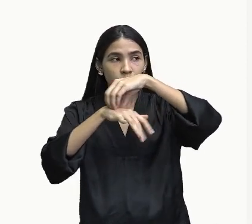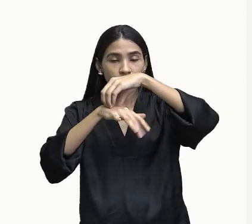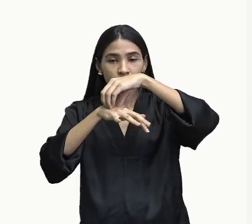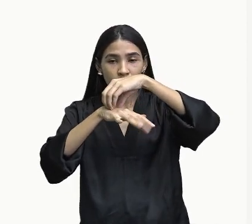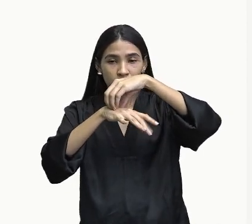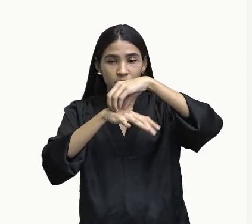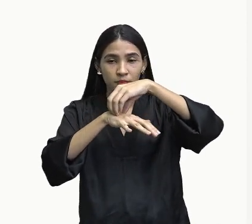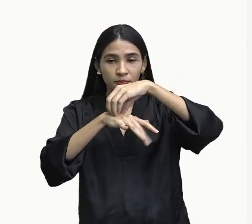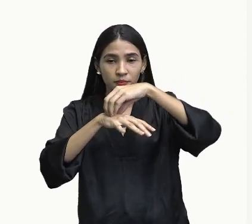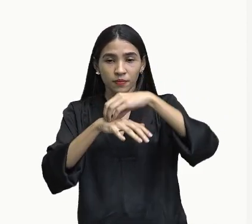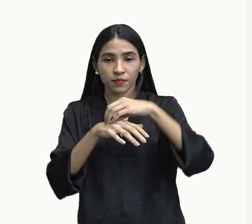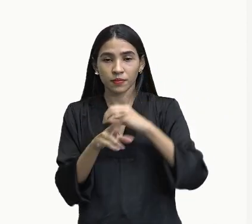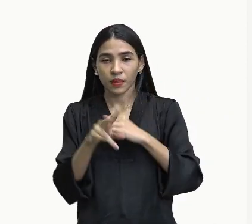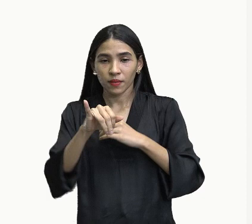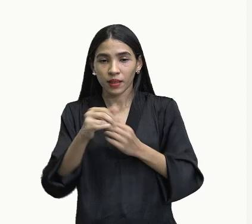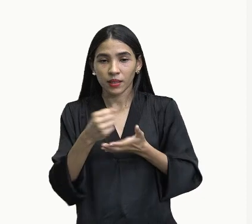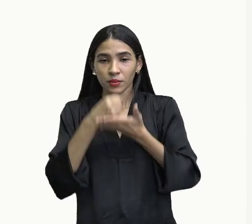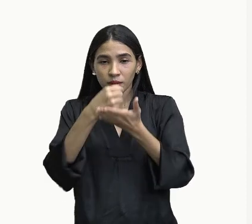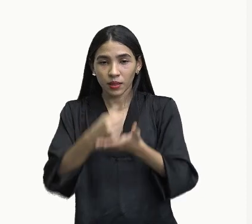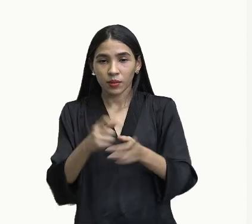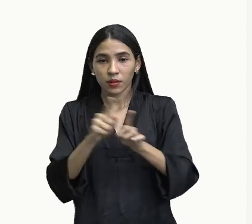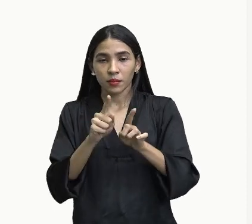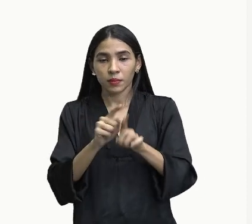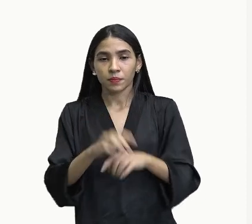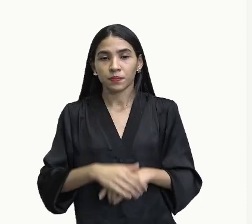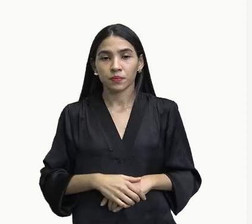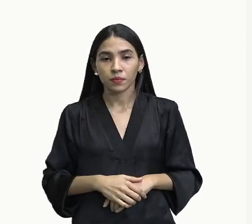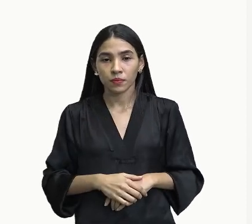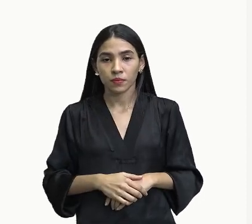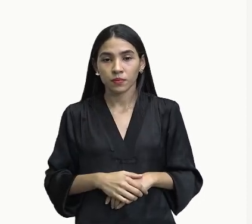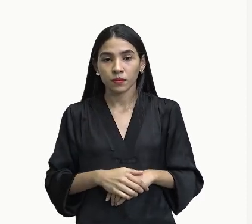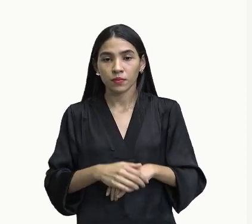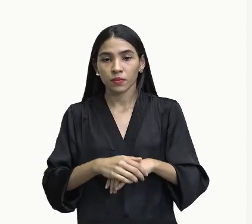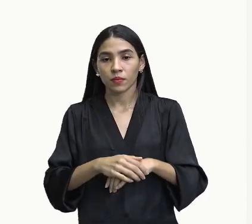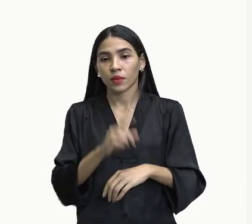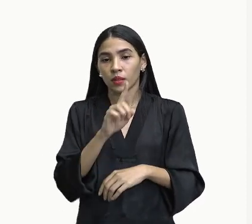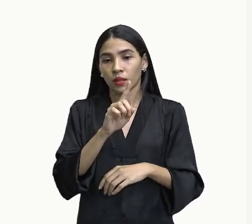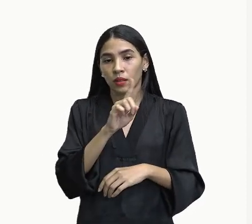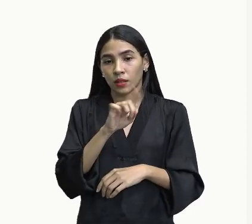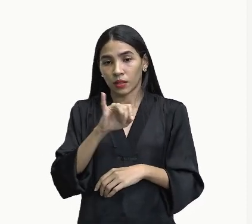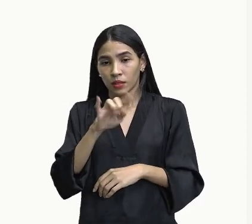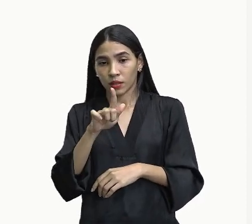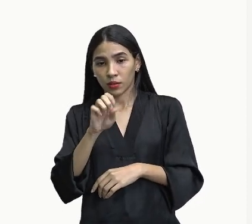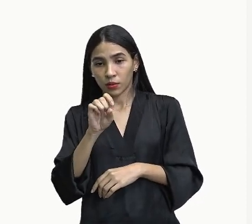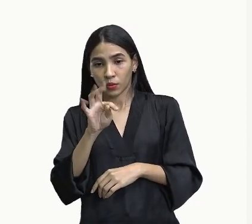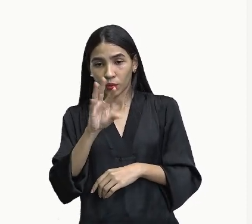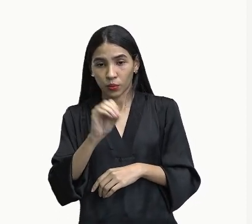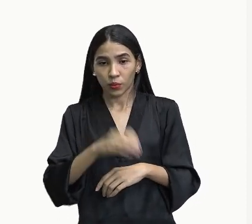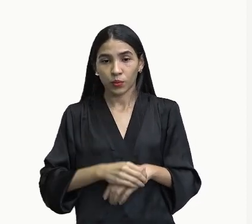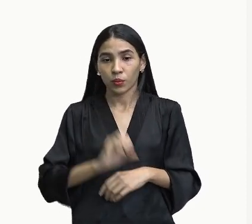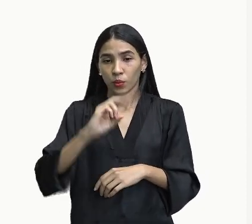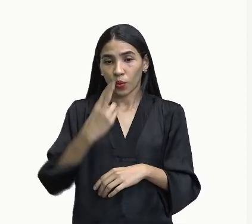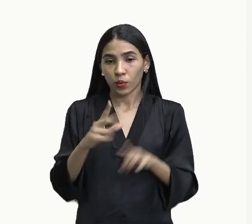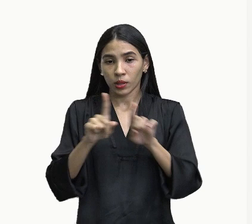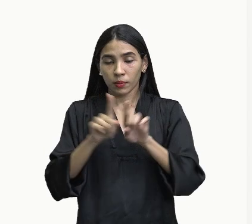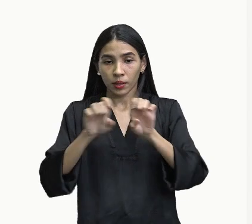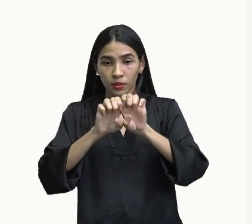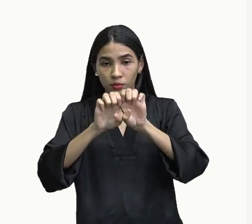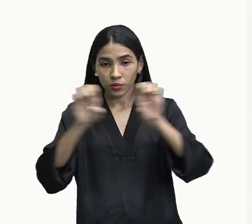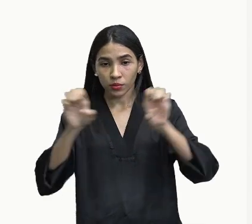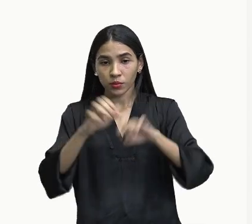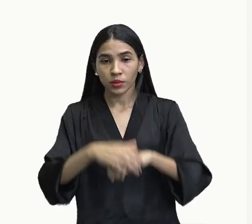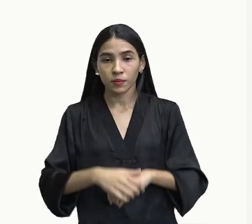vai formar, após a fecundação, o ovo ou o zigoto, né, que vai formar uma estrutura